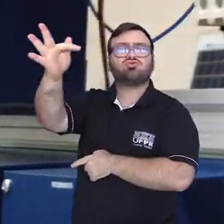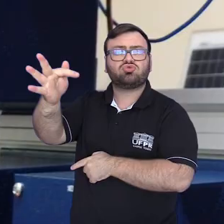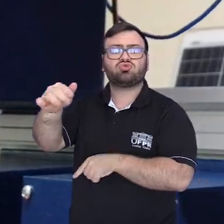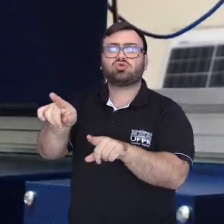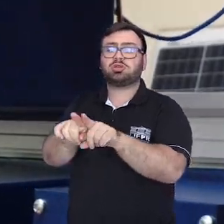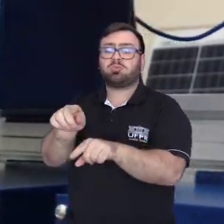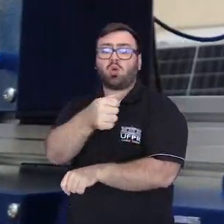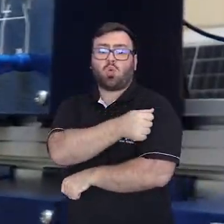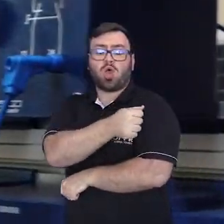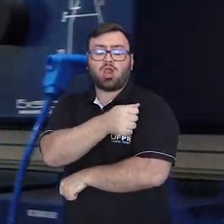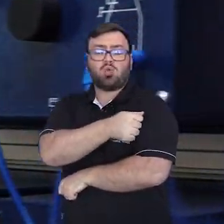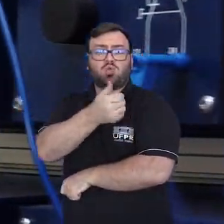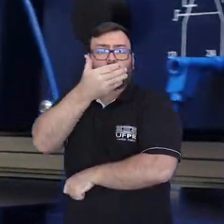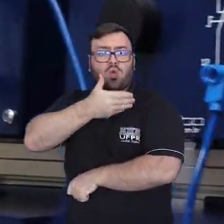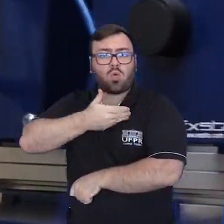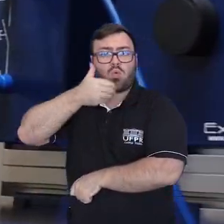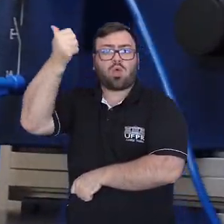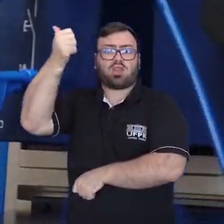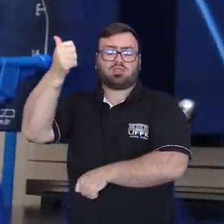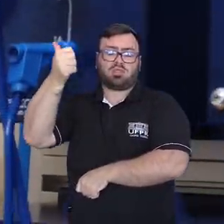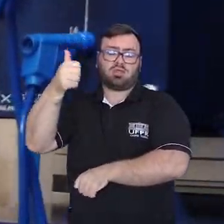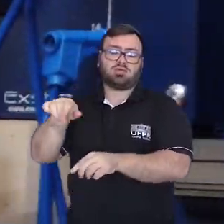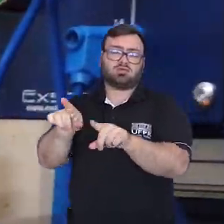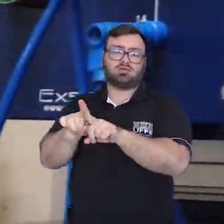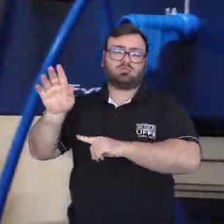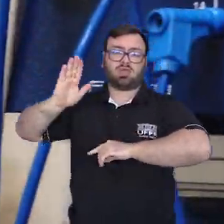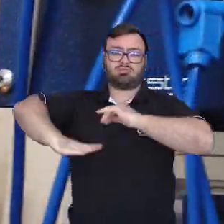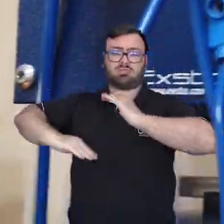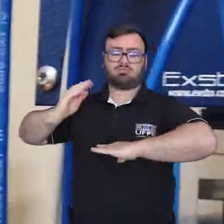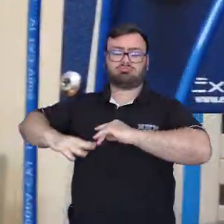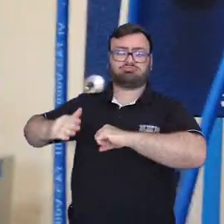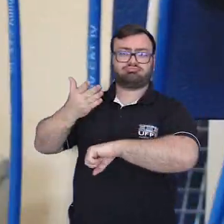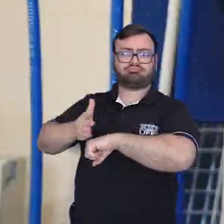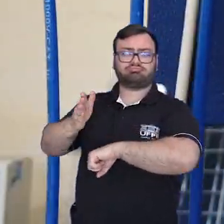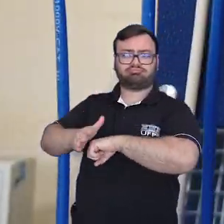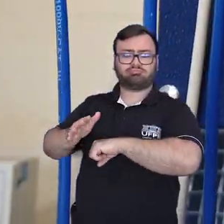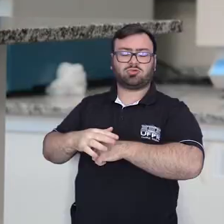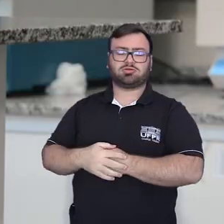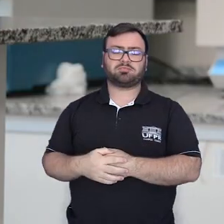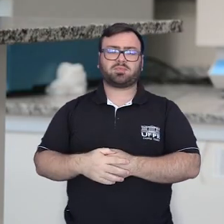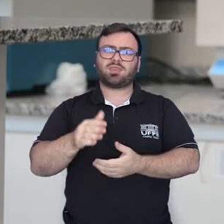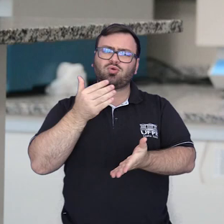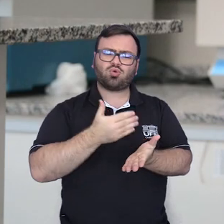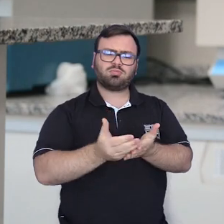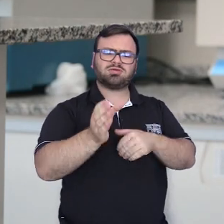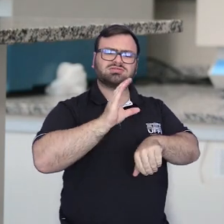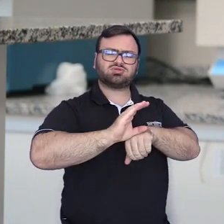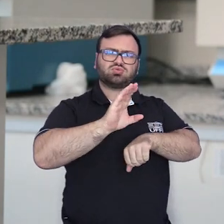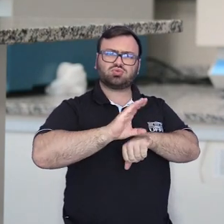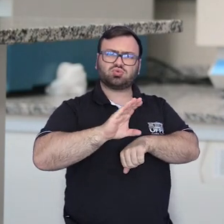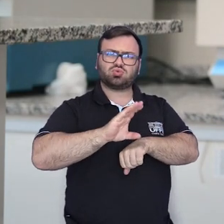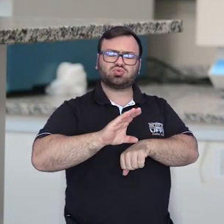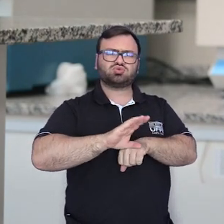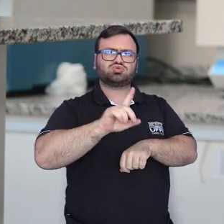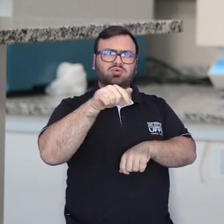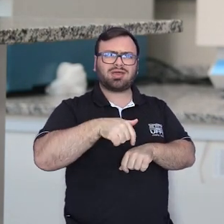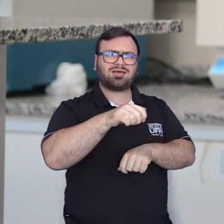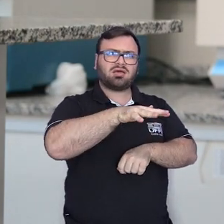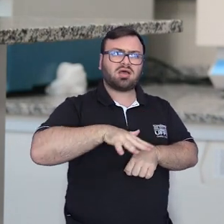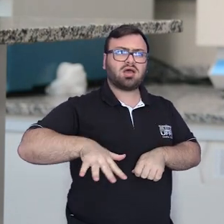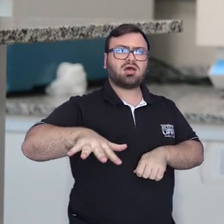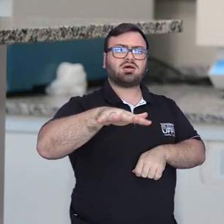for exercer a sua profissão. Eu entrei esperando que fosse um curso amplo, e ele realmente é. E saindo dele eu vejo